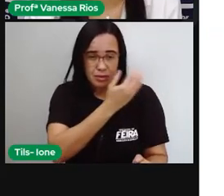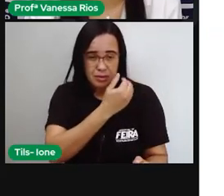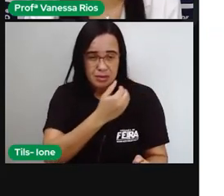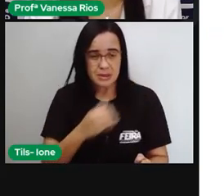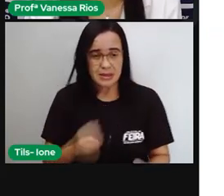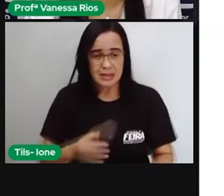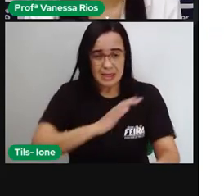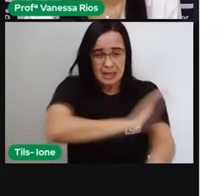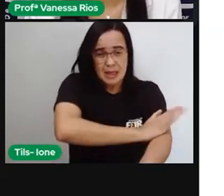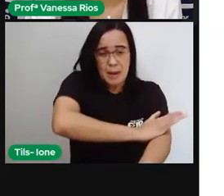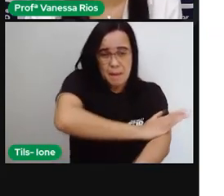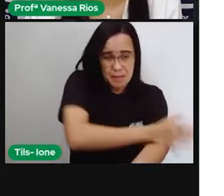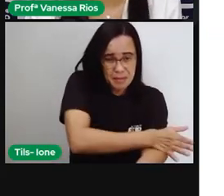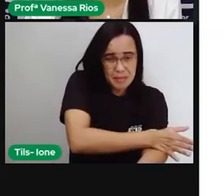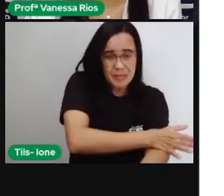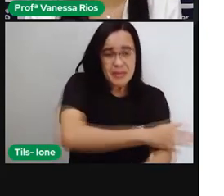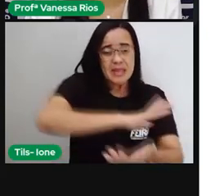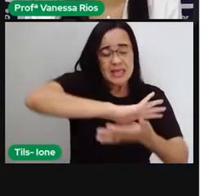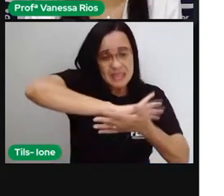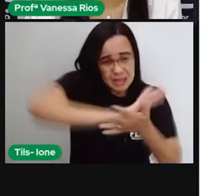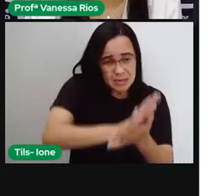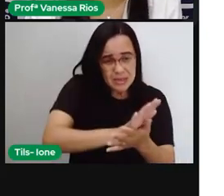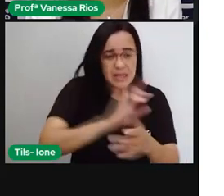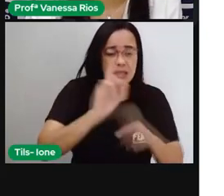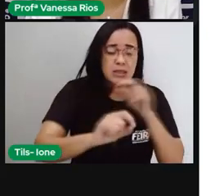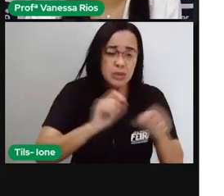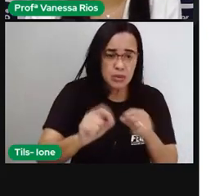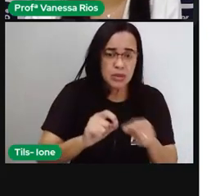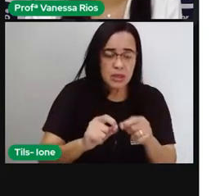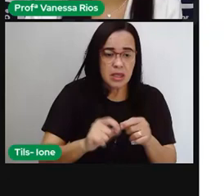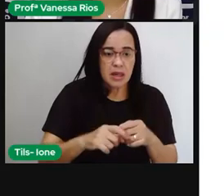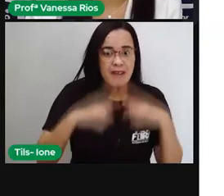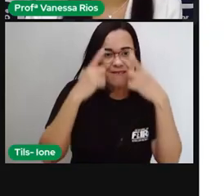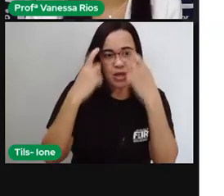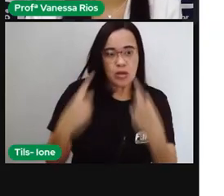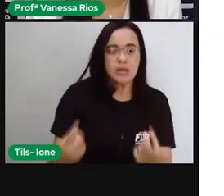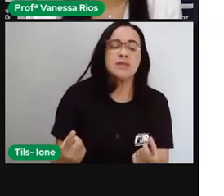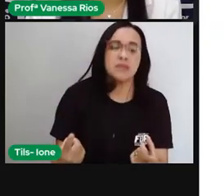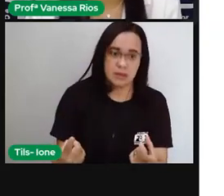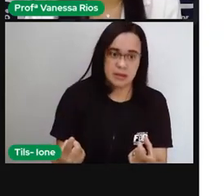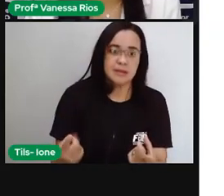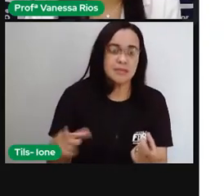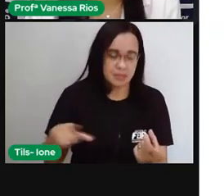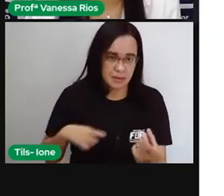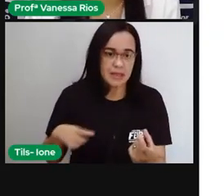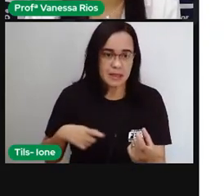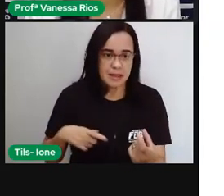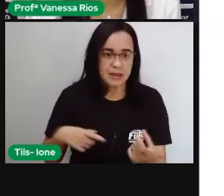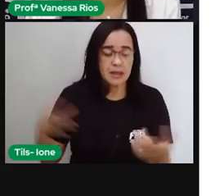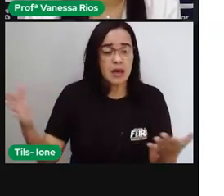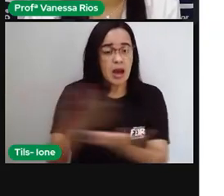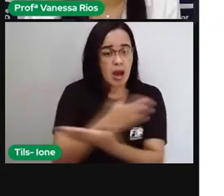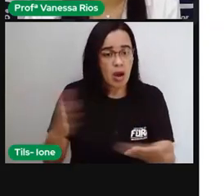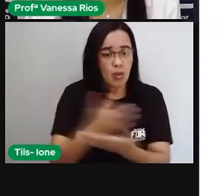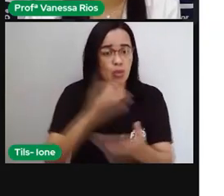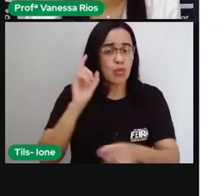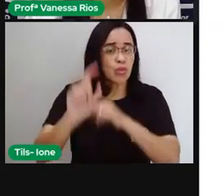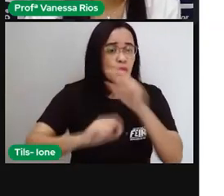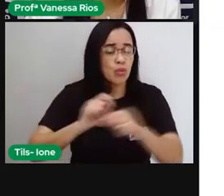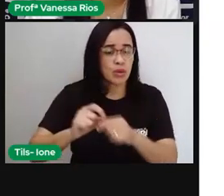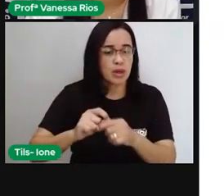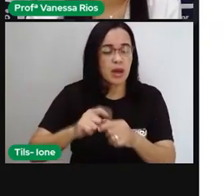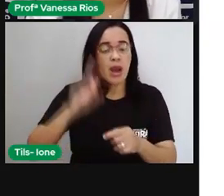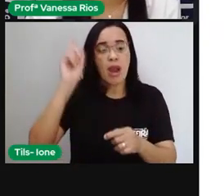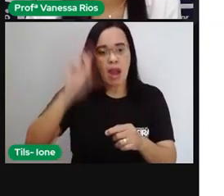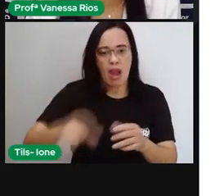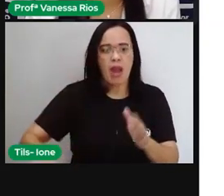de agir com o outro que não é algo considerado correto. Inclusive, algumas dessas ações aí são consideradas